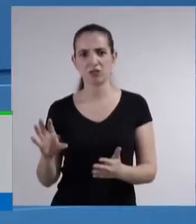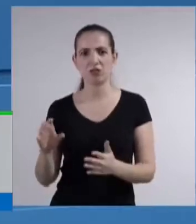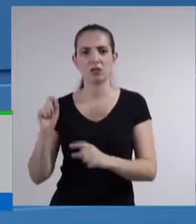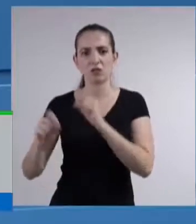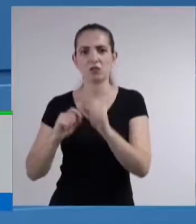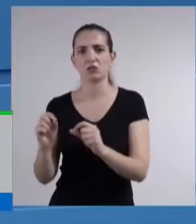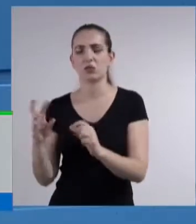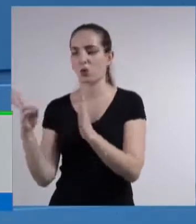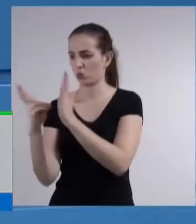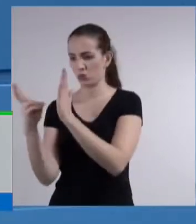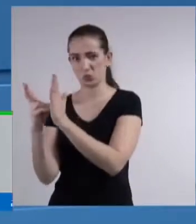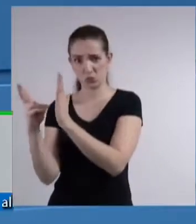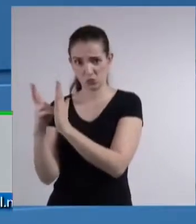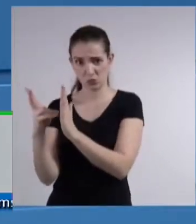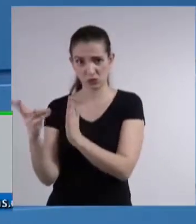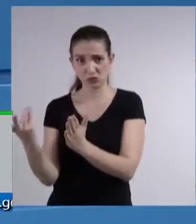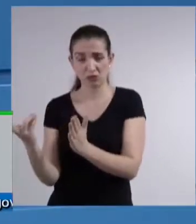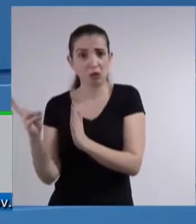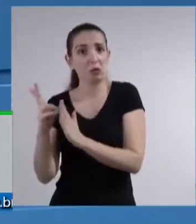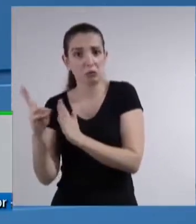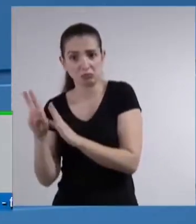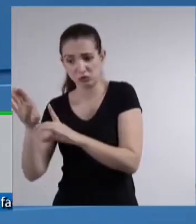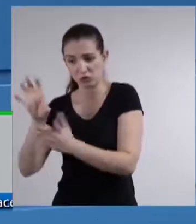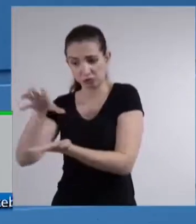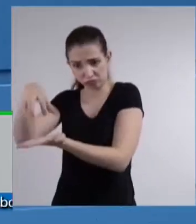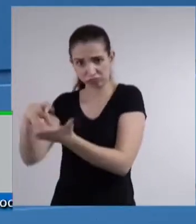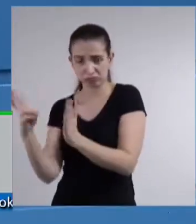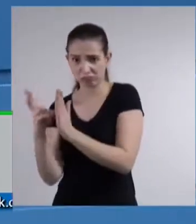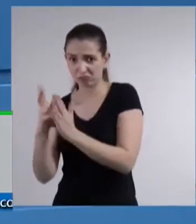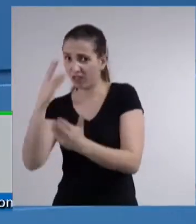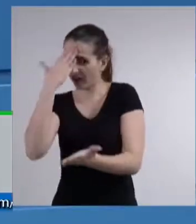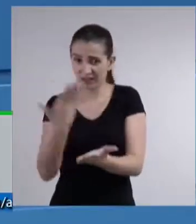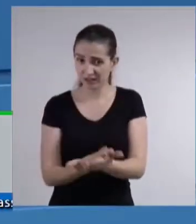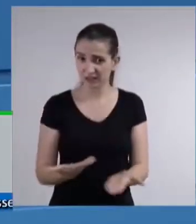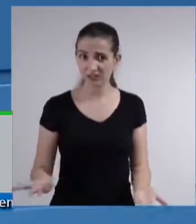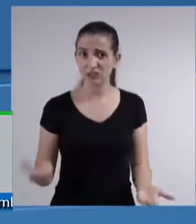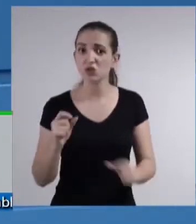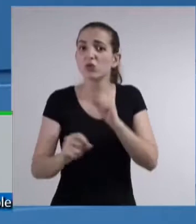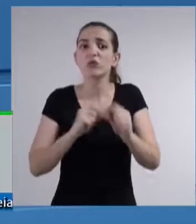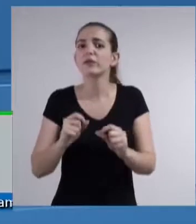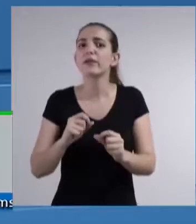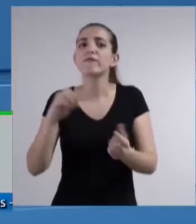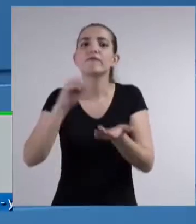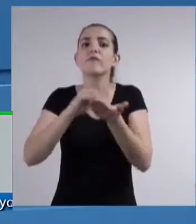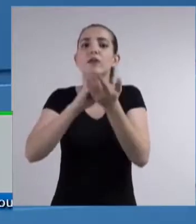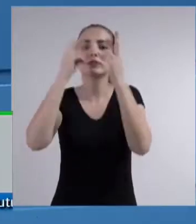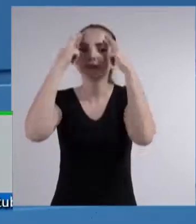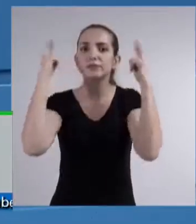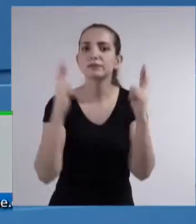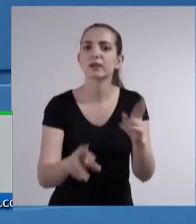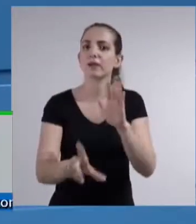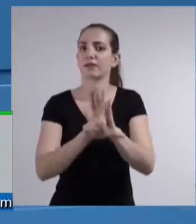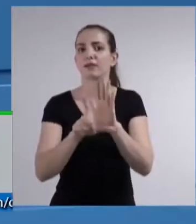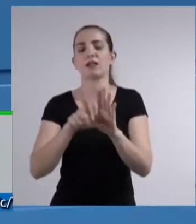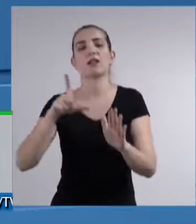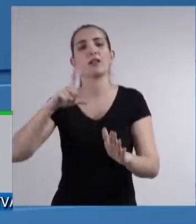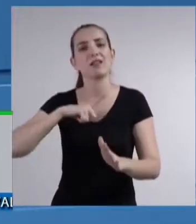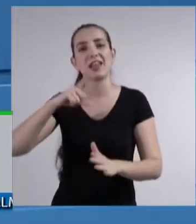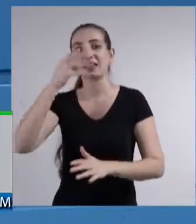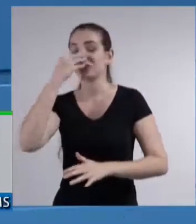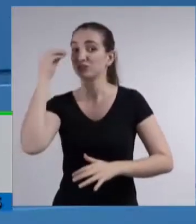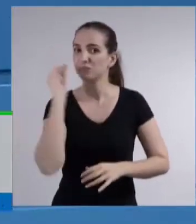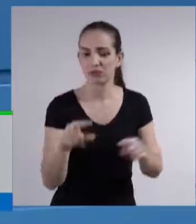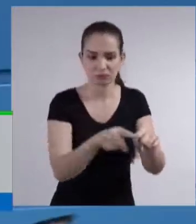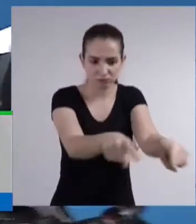acreditam naquilo. Agora, o que está acontecendo com os indígenas é um desrespeito às leis, a agressão à propriedade